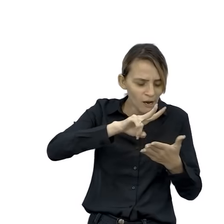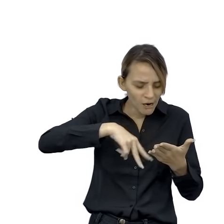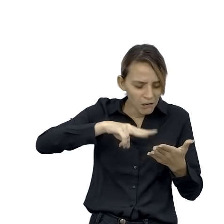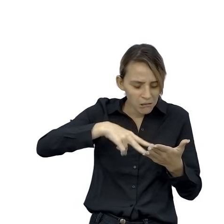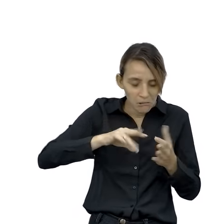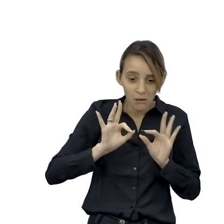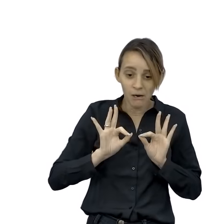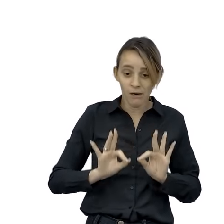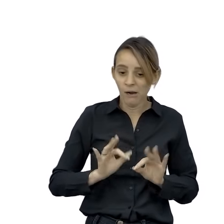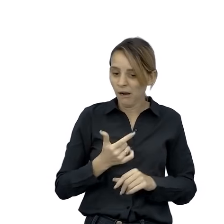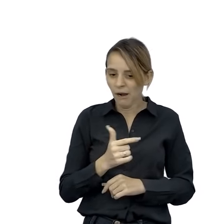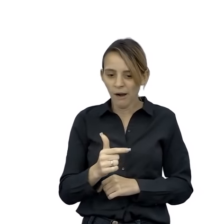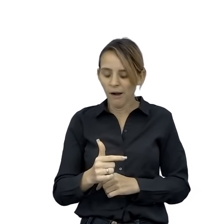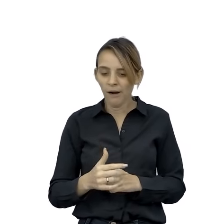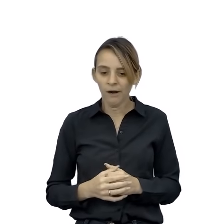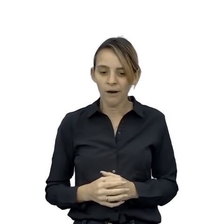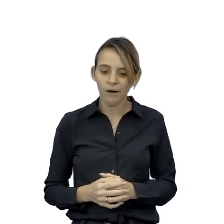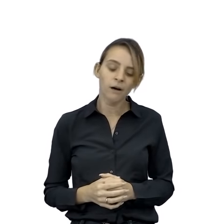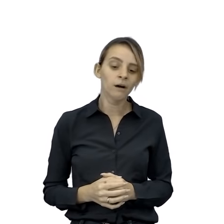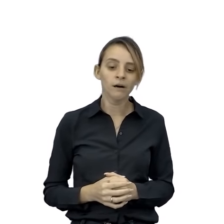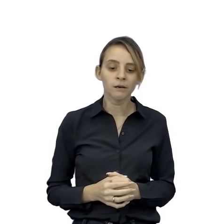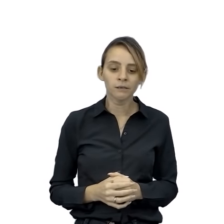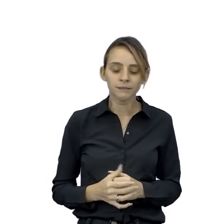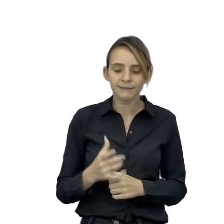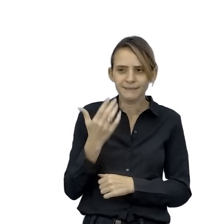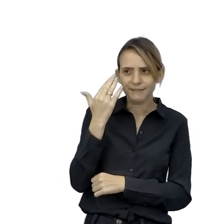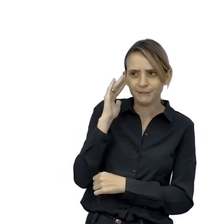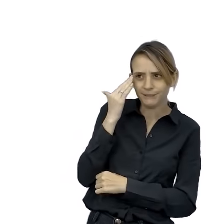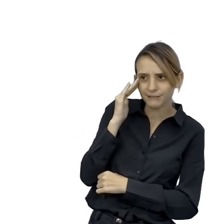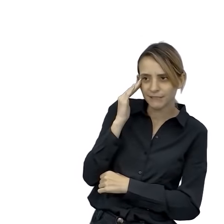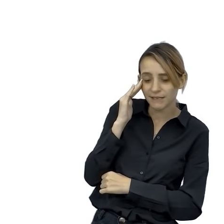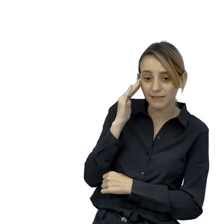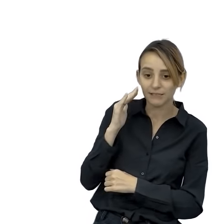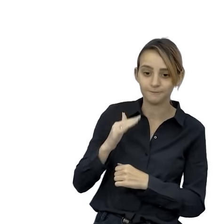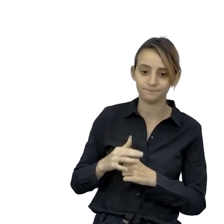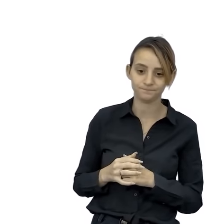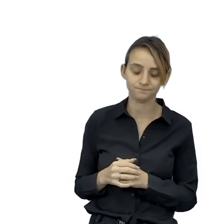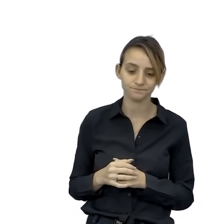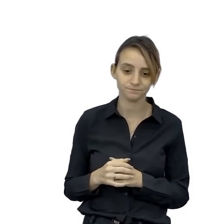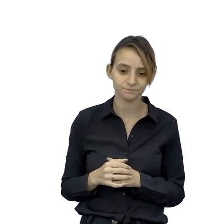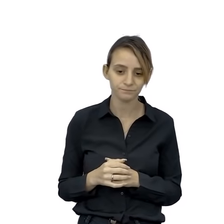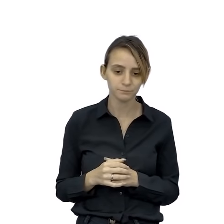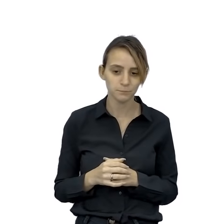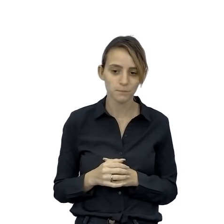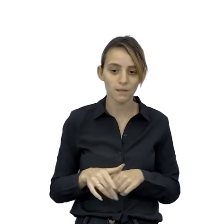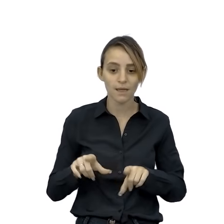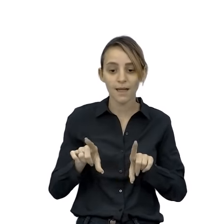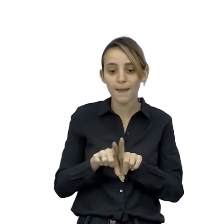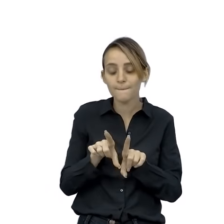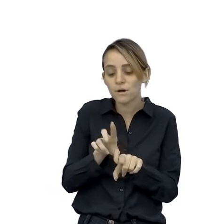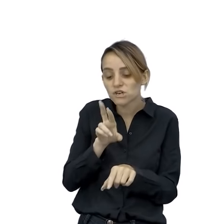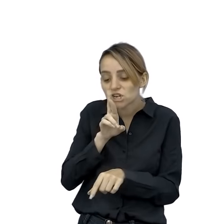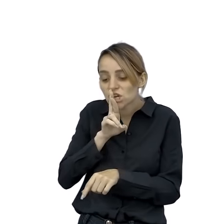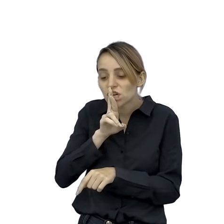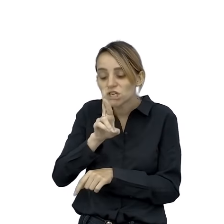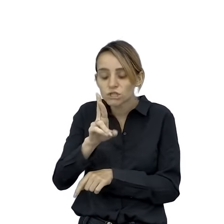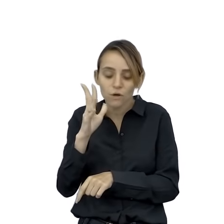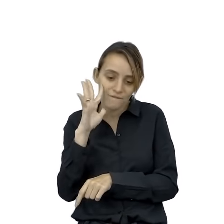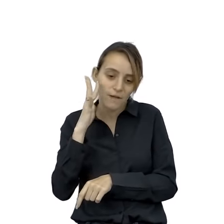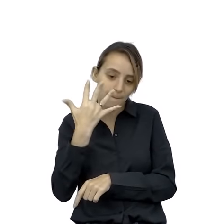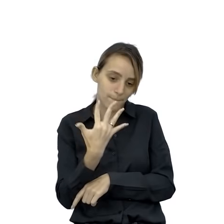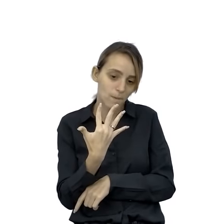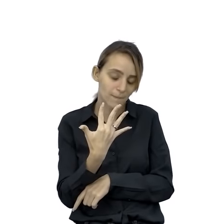leitura, garantindo essa leitura, para que tenha compreensão, que possa chegar, né, a uma solução aí do